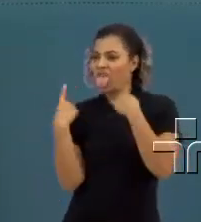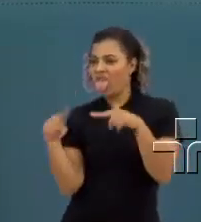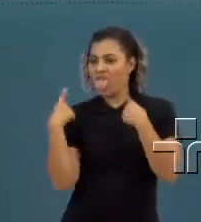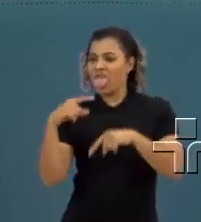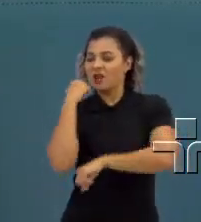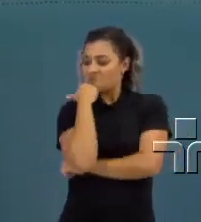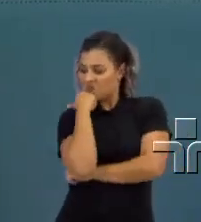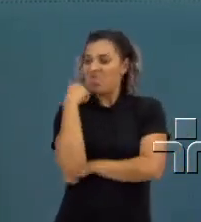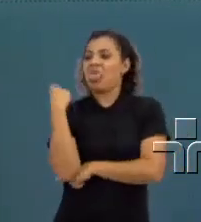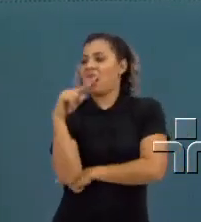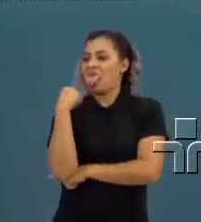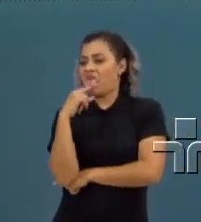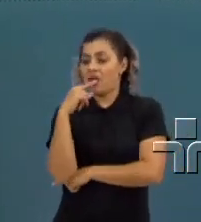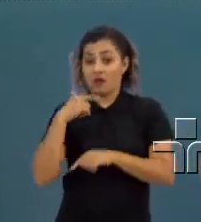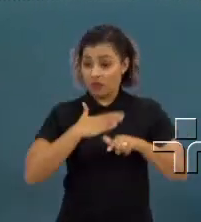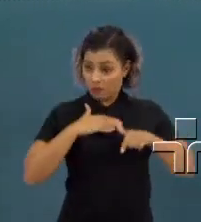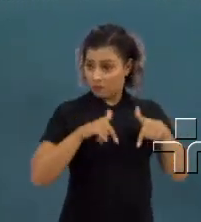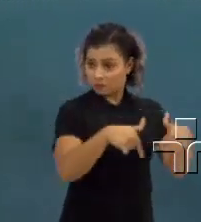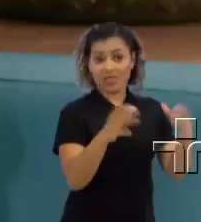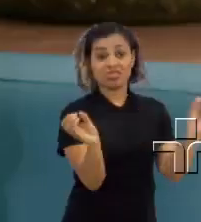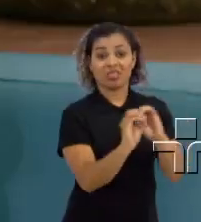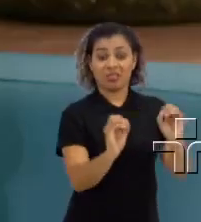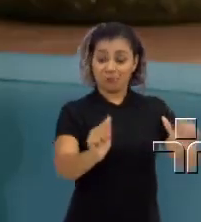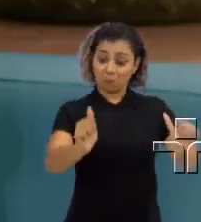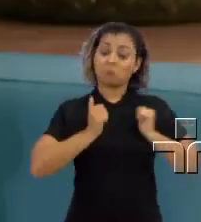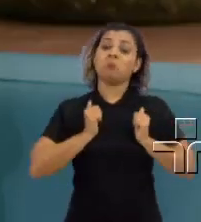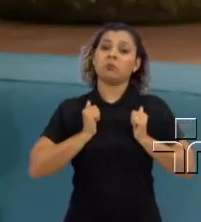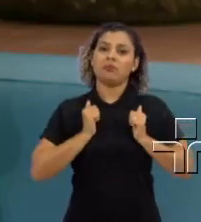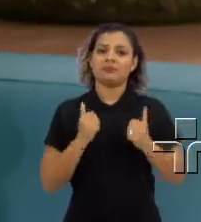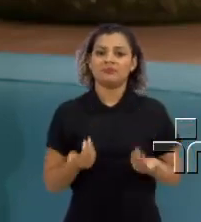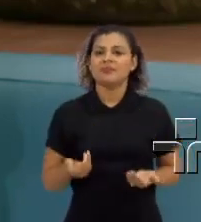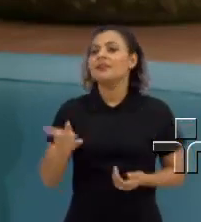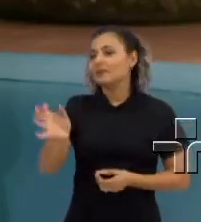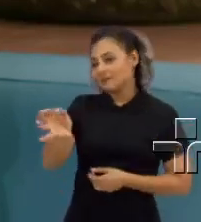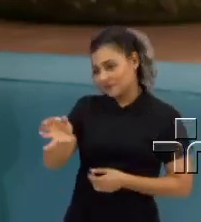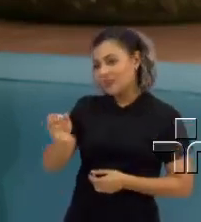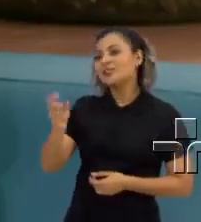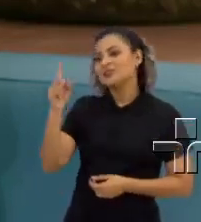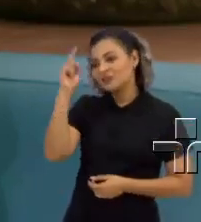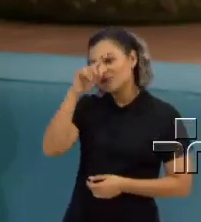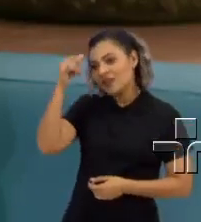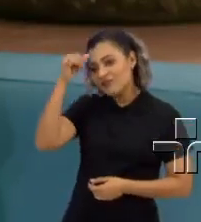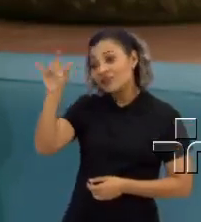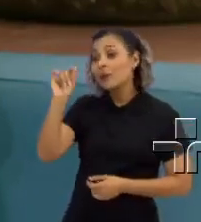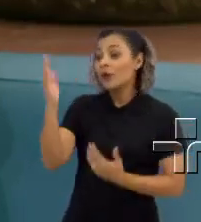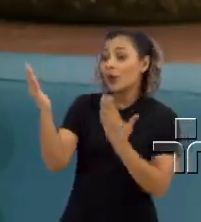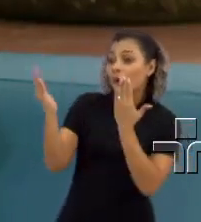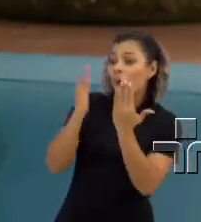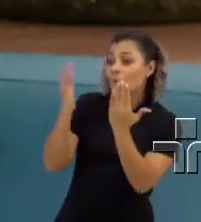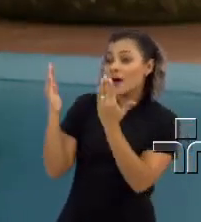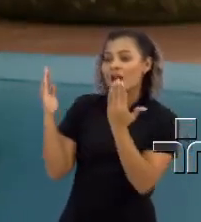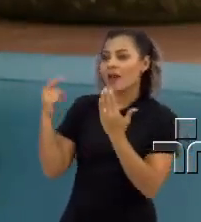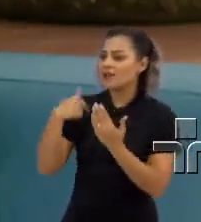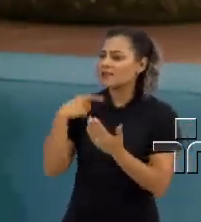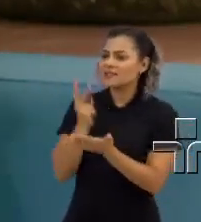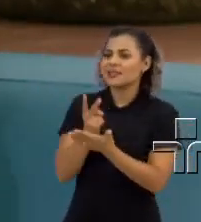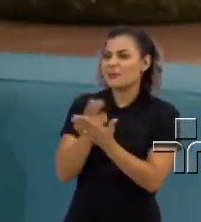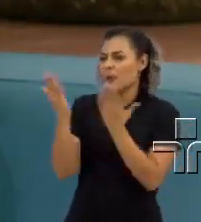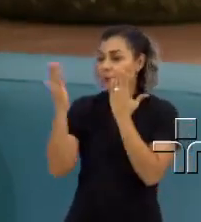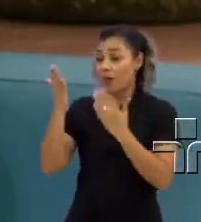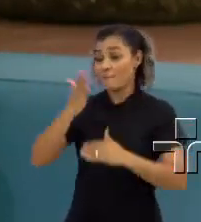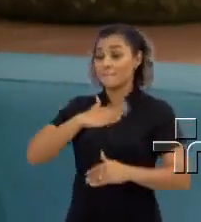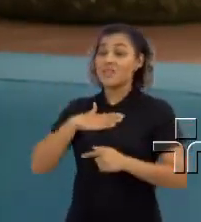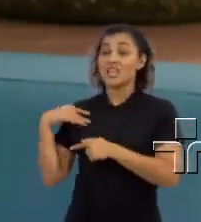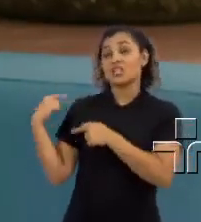levantar do sofá e fazer alguma coisa. E o difícil de evitar isso que a Mariana falou é de ficar comparando, né? A gente sempre compara, né? Ai, na